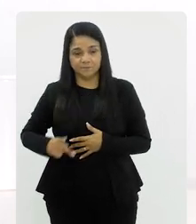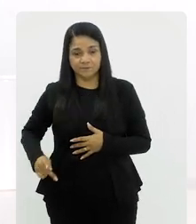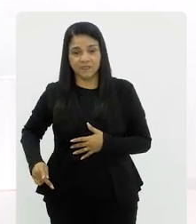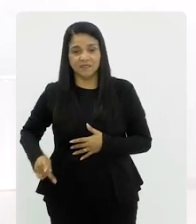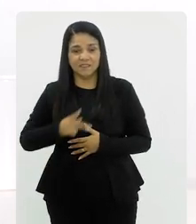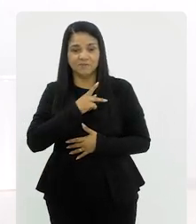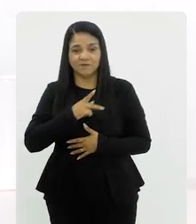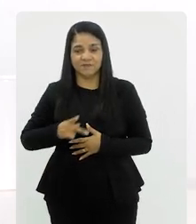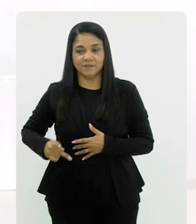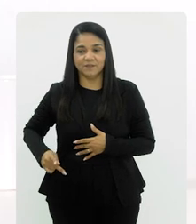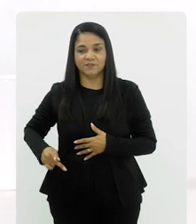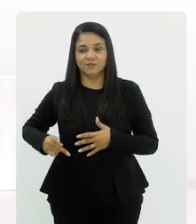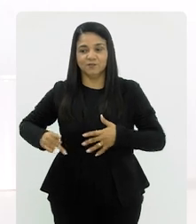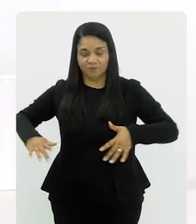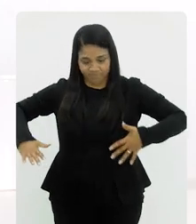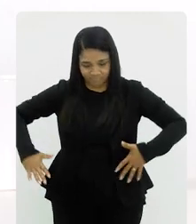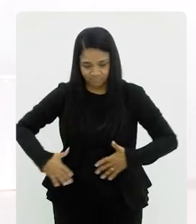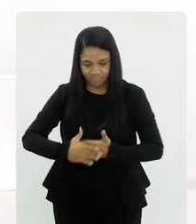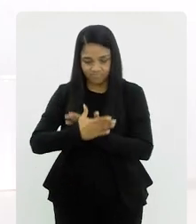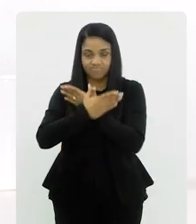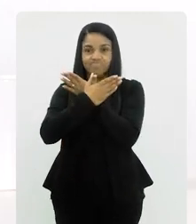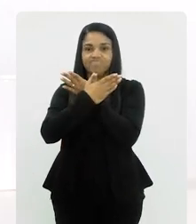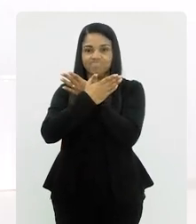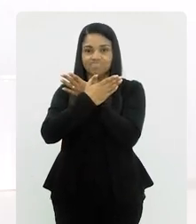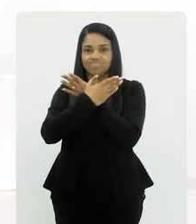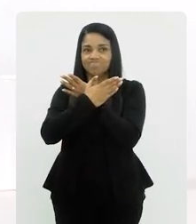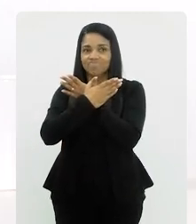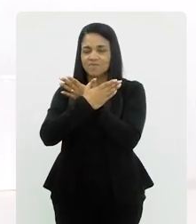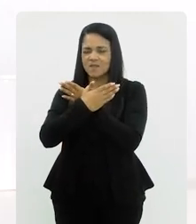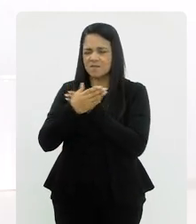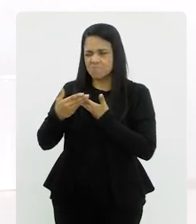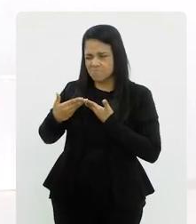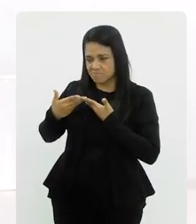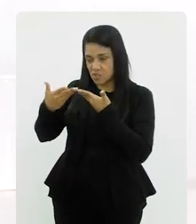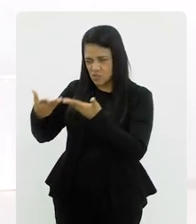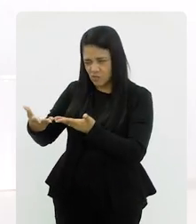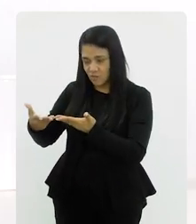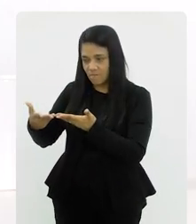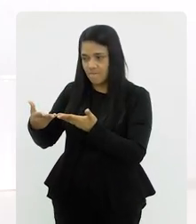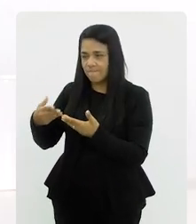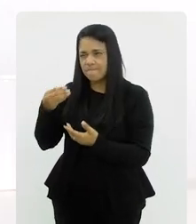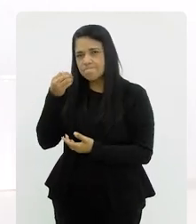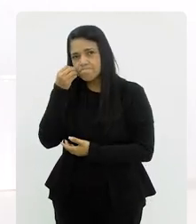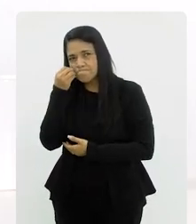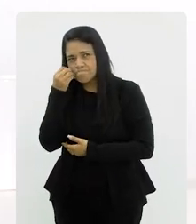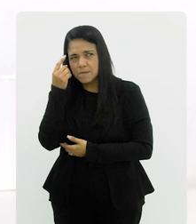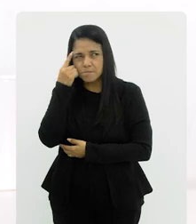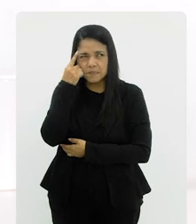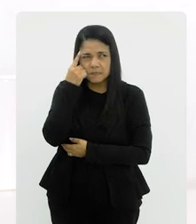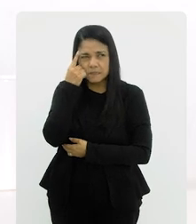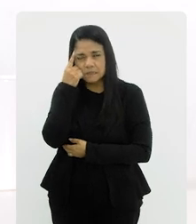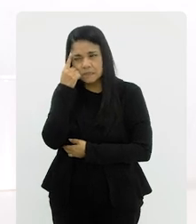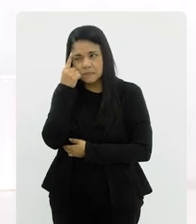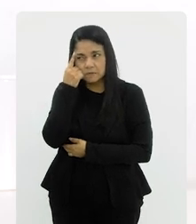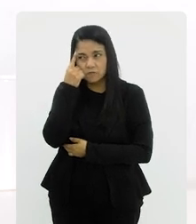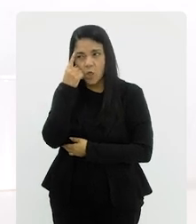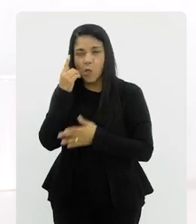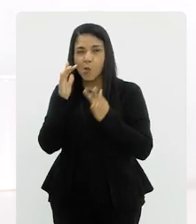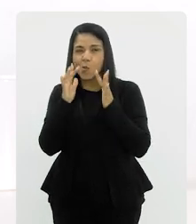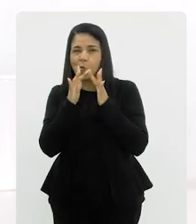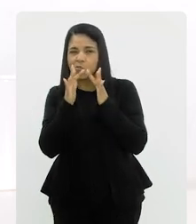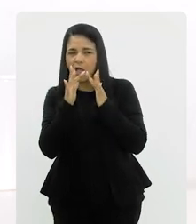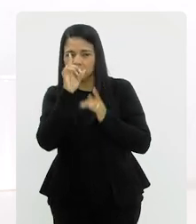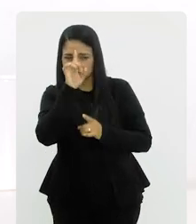de Vila Matilde, ele me procurou e fez uma proposta para mim, que no momento foi um pouco tentadora, e eu não pensei duas vezes,